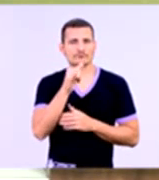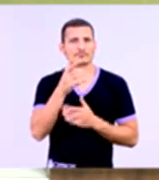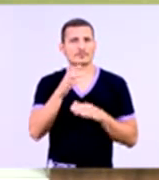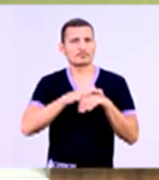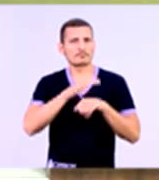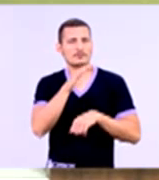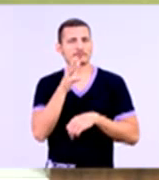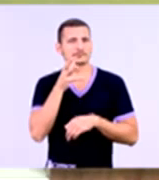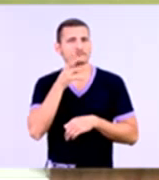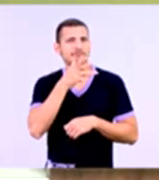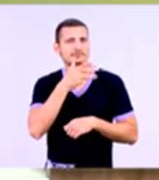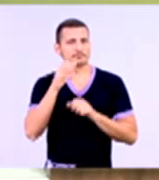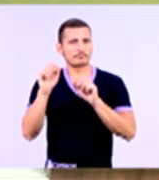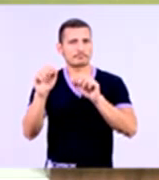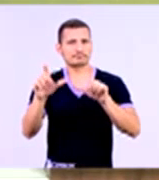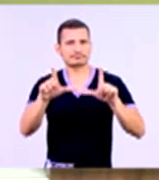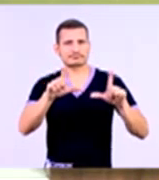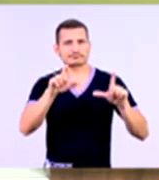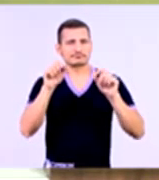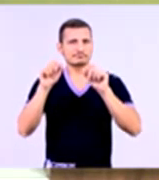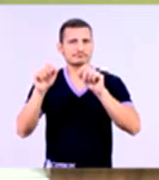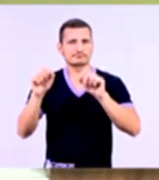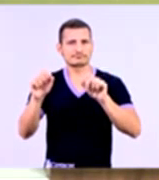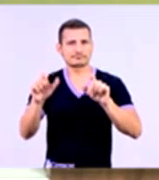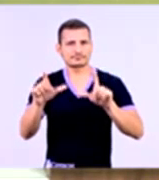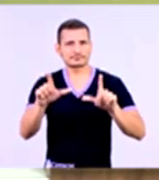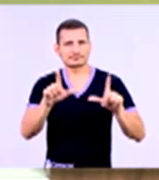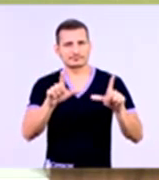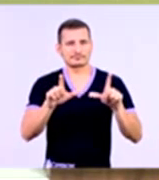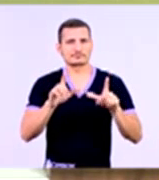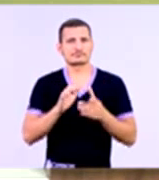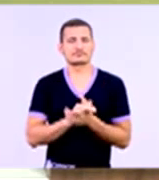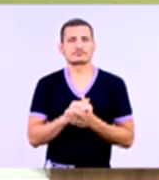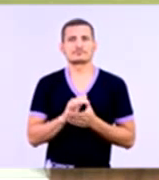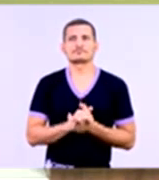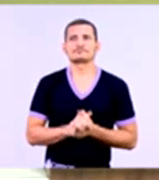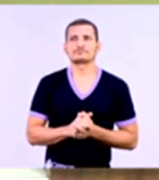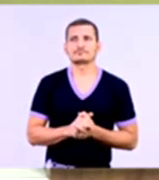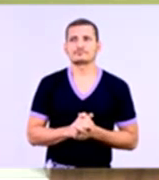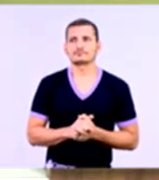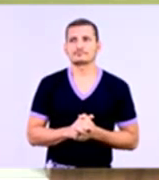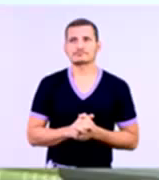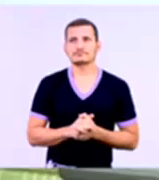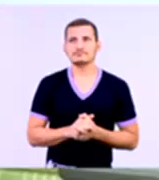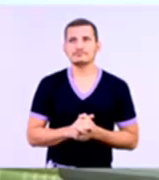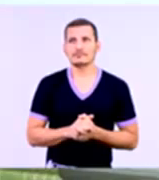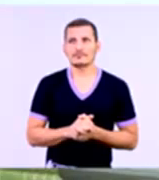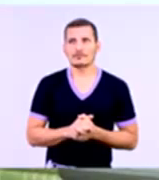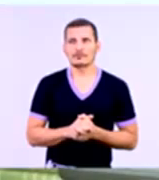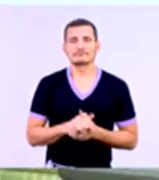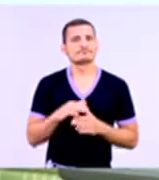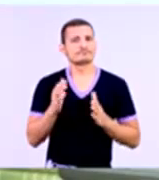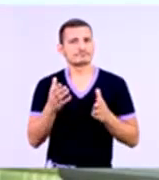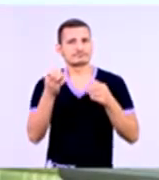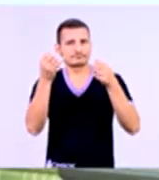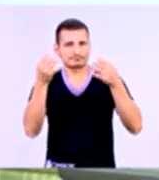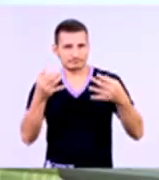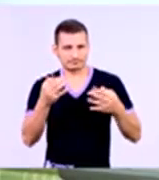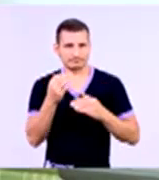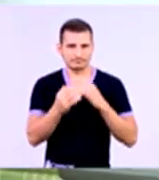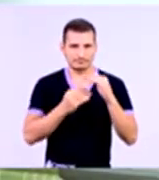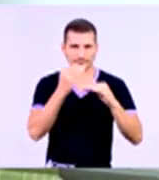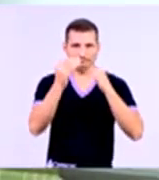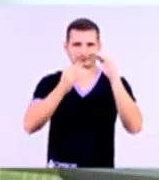né? Como o professor poderia conceituar? Não, então, foi aquilo que nós conversamos. No